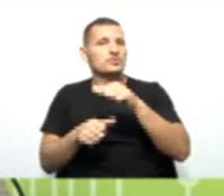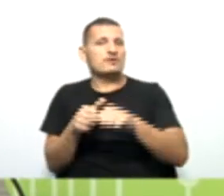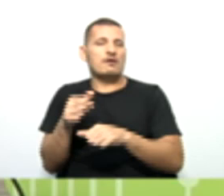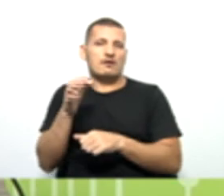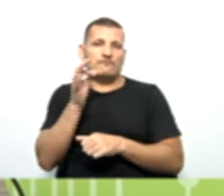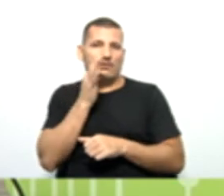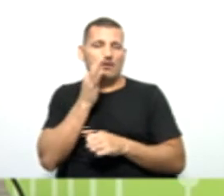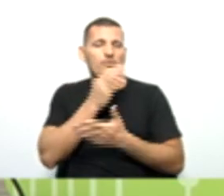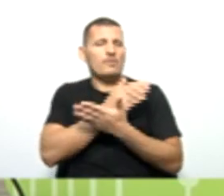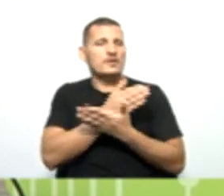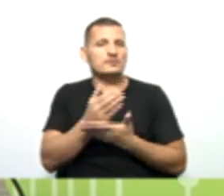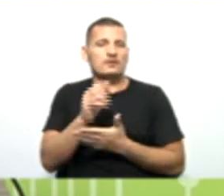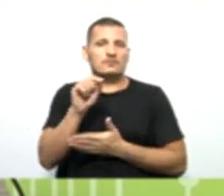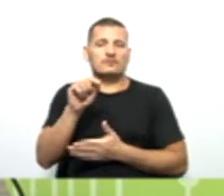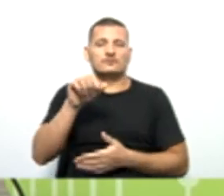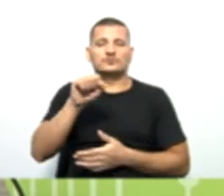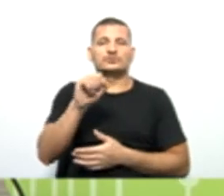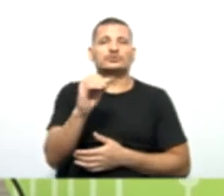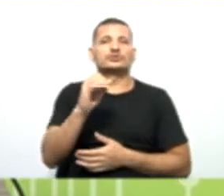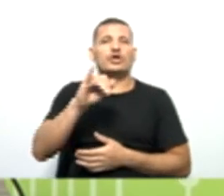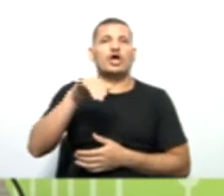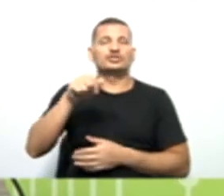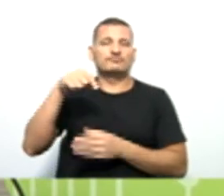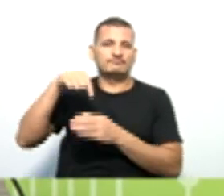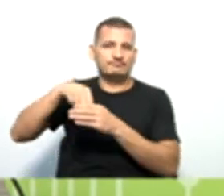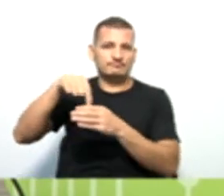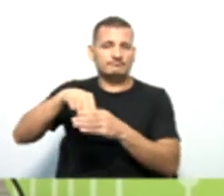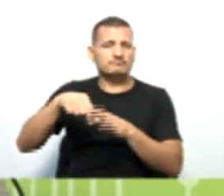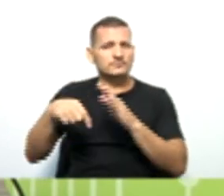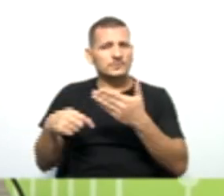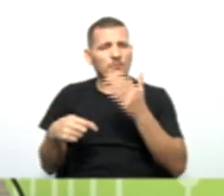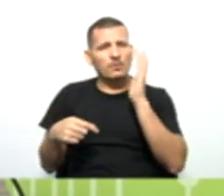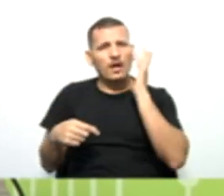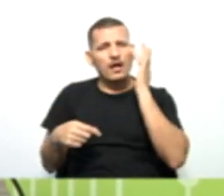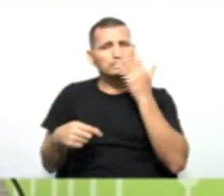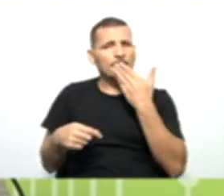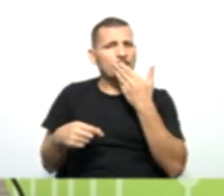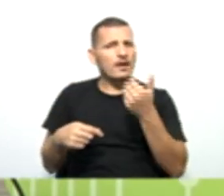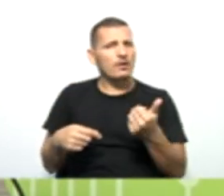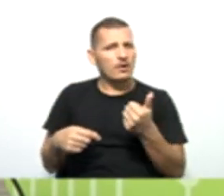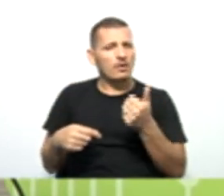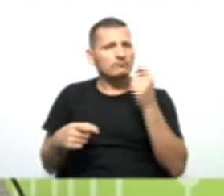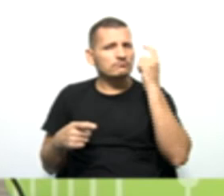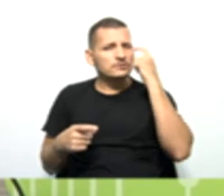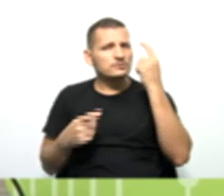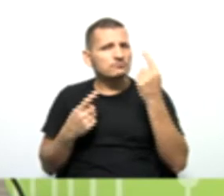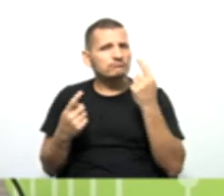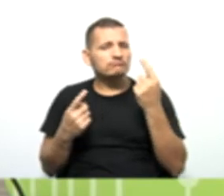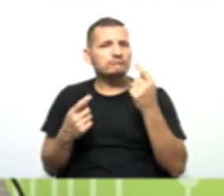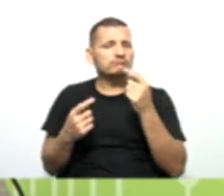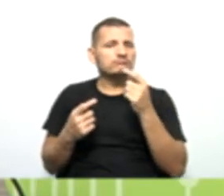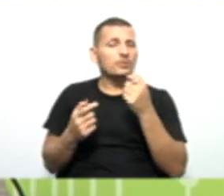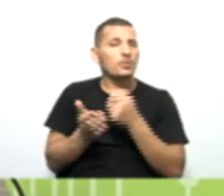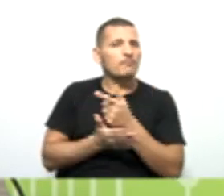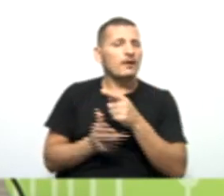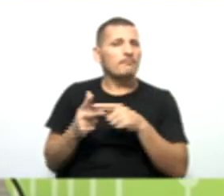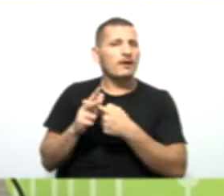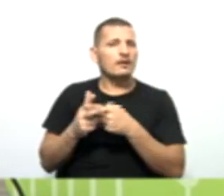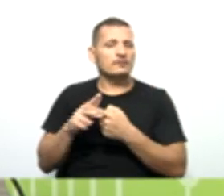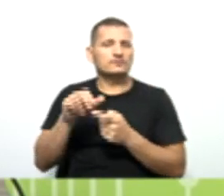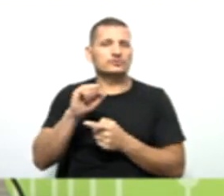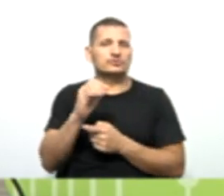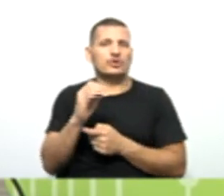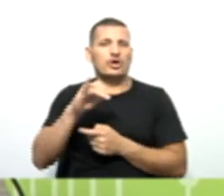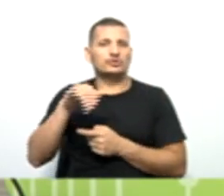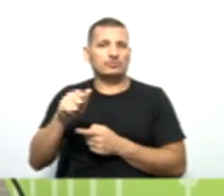com soja, então eu acho melhor a gente rever essa questão, vamos comprar para soja. Isso aí foi uma ideia inicial. No